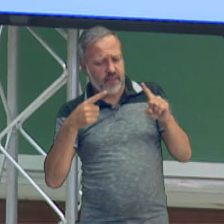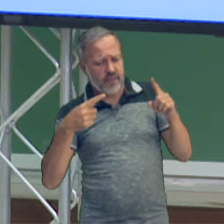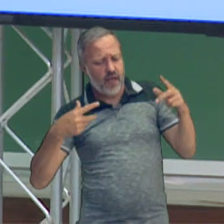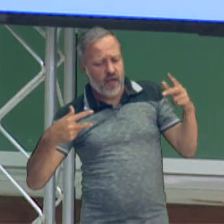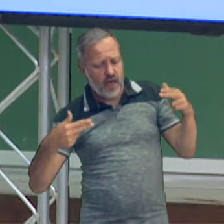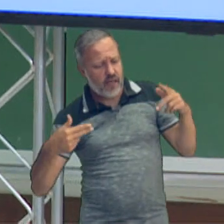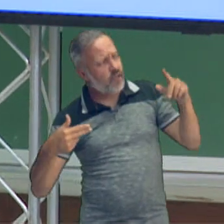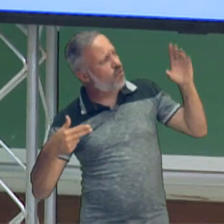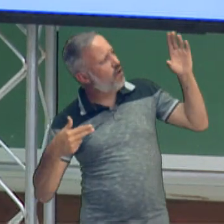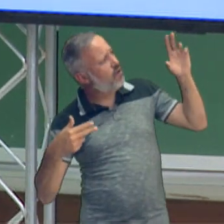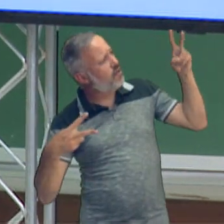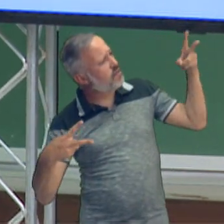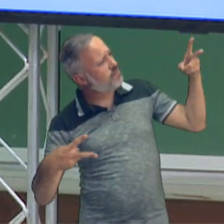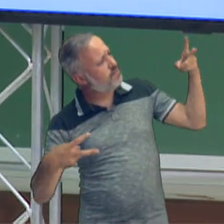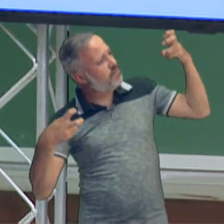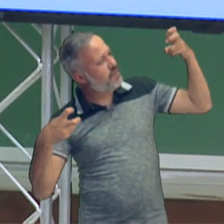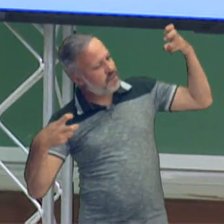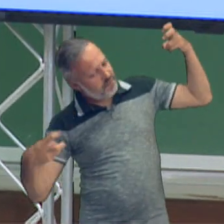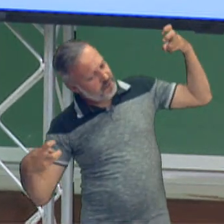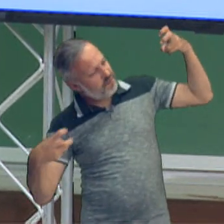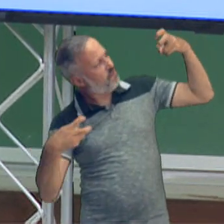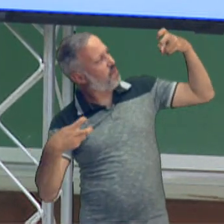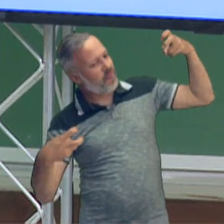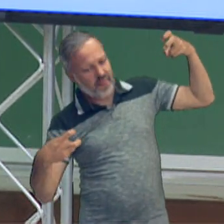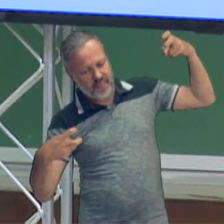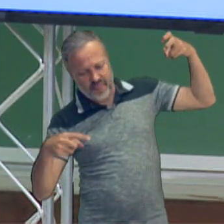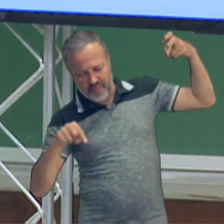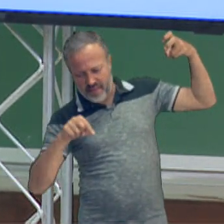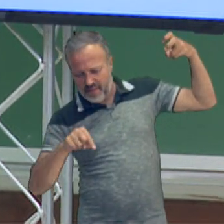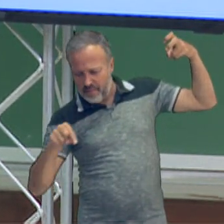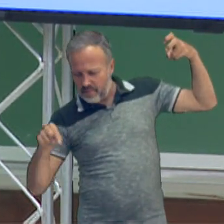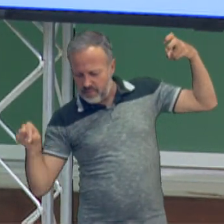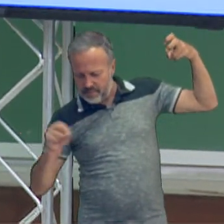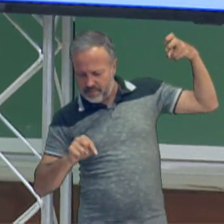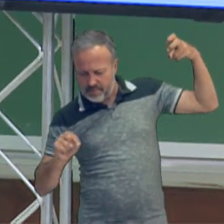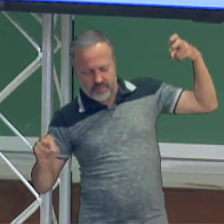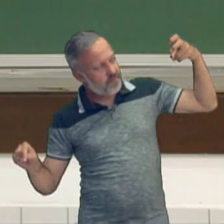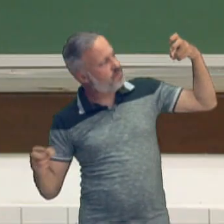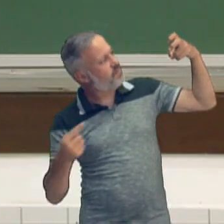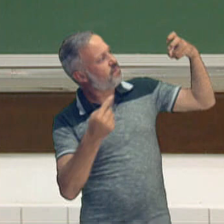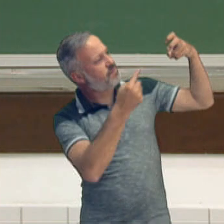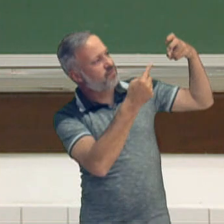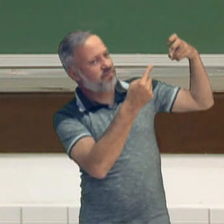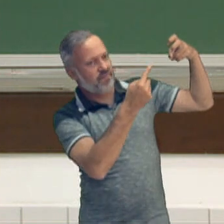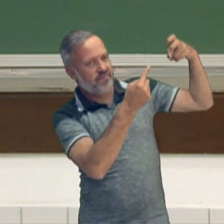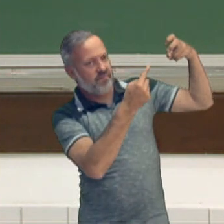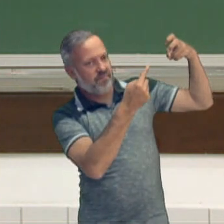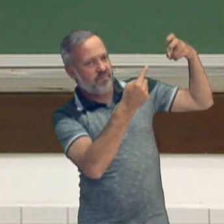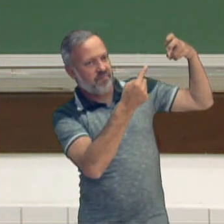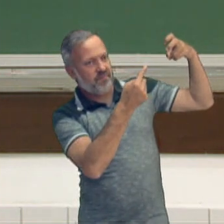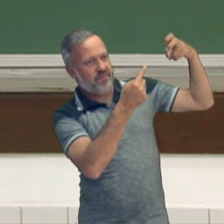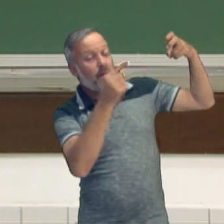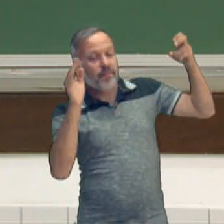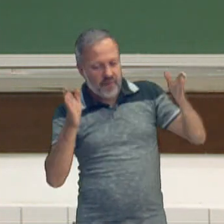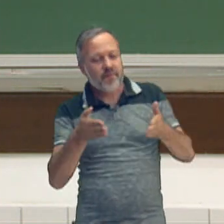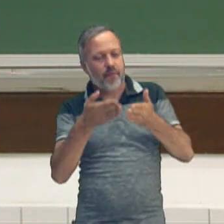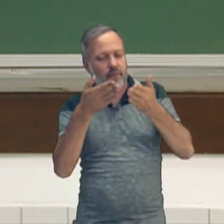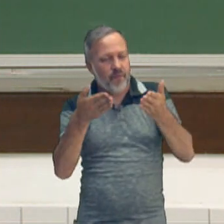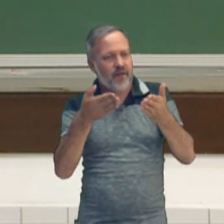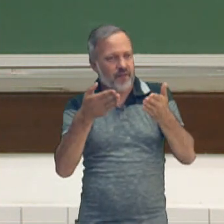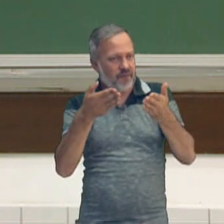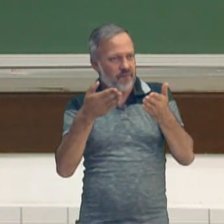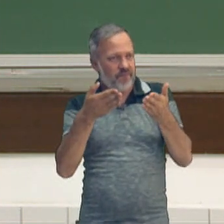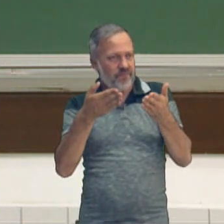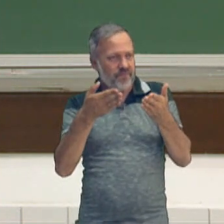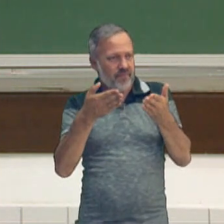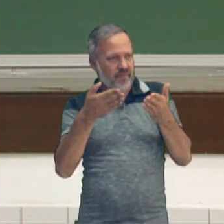a gente tem que entender a relação Sol, Lua, Terra. Inclusive, quando a humanidade